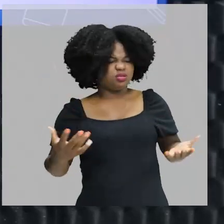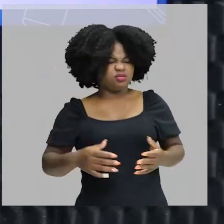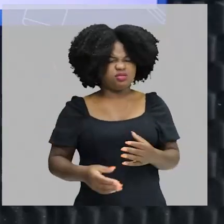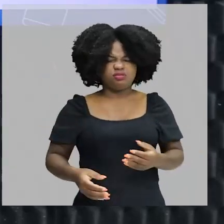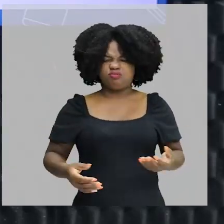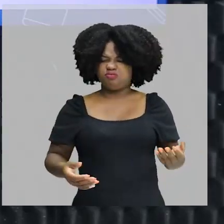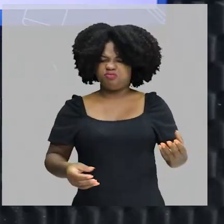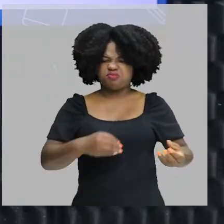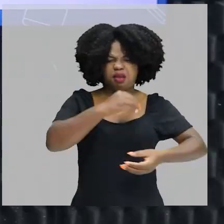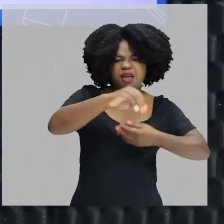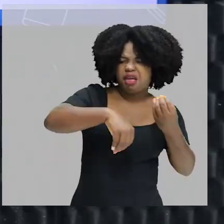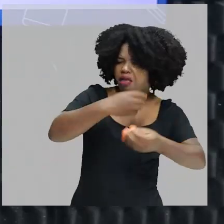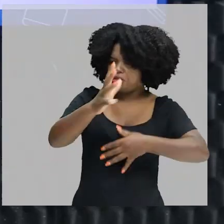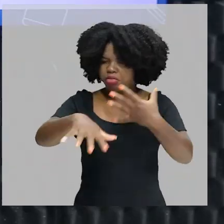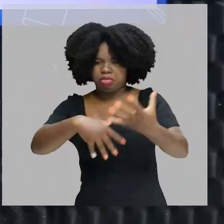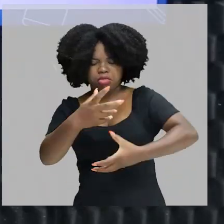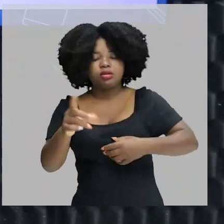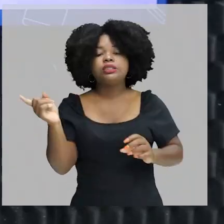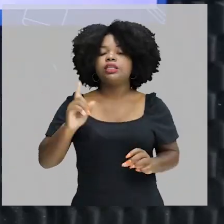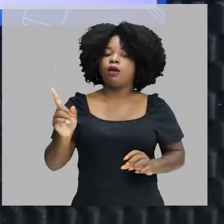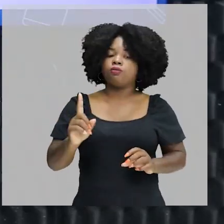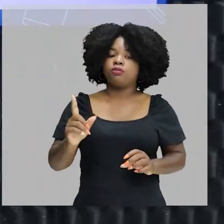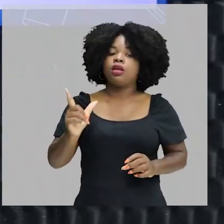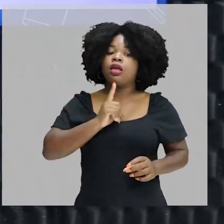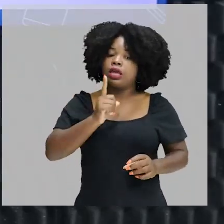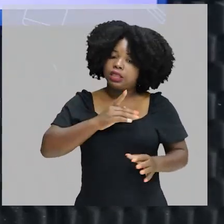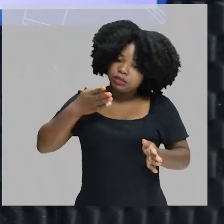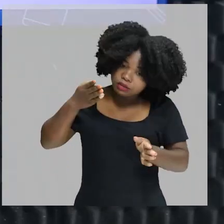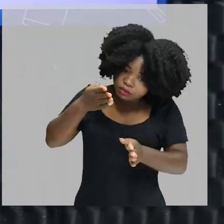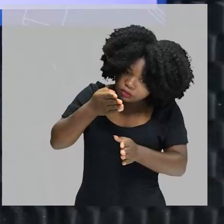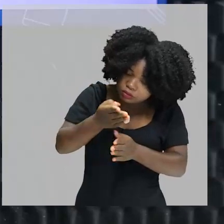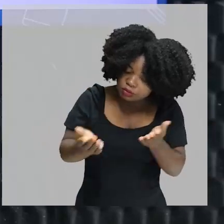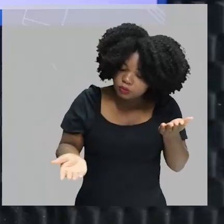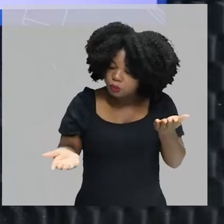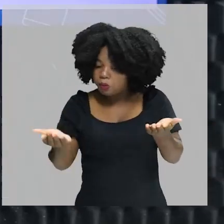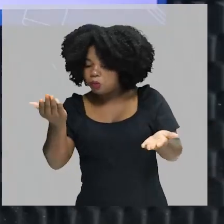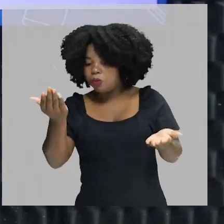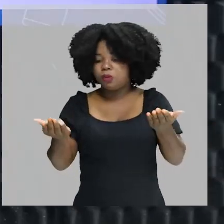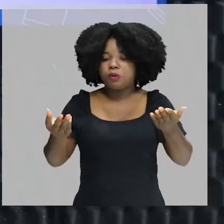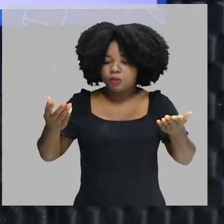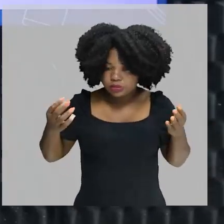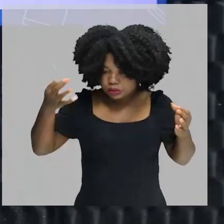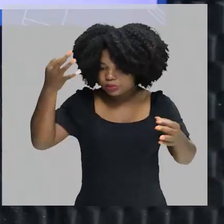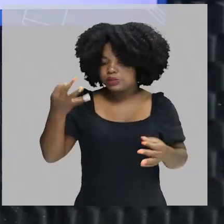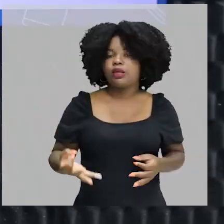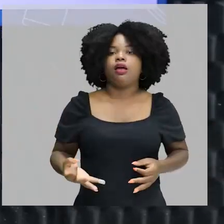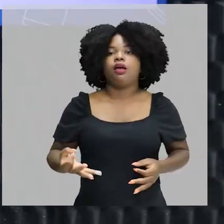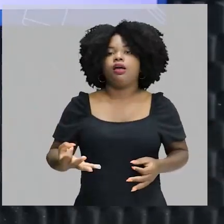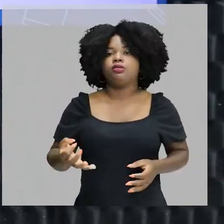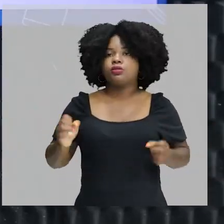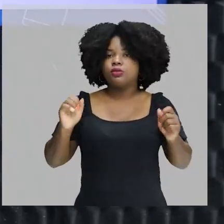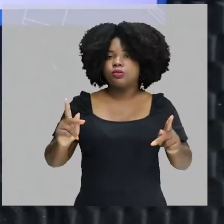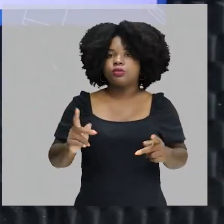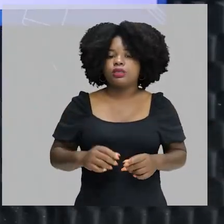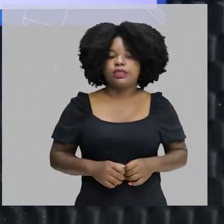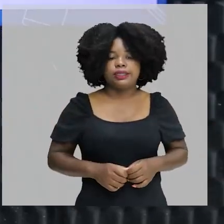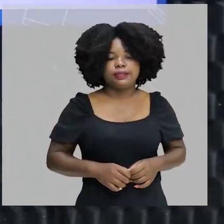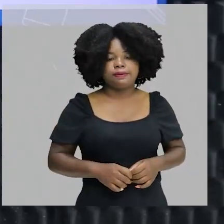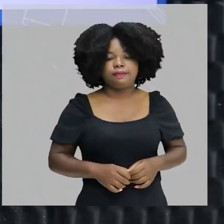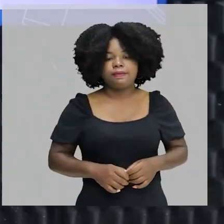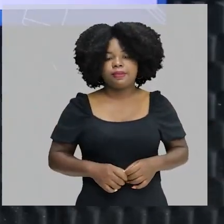ela vai seguir uma proporção. E a gente descobre a proporção quando a gente acertarmos